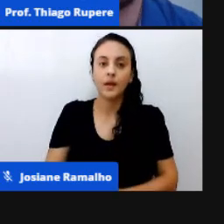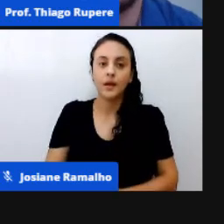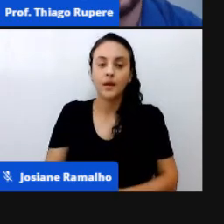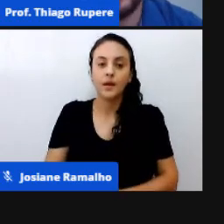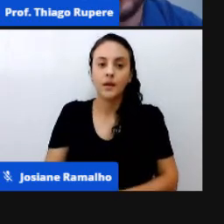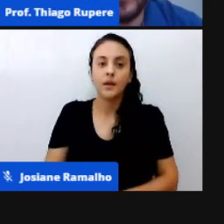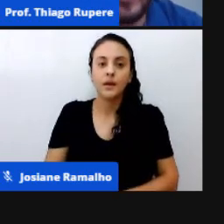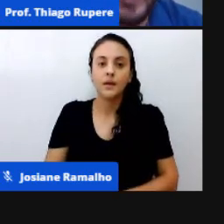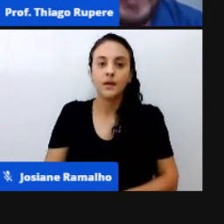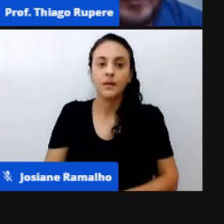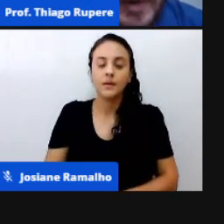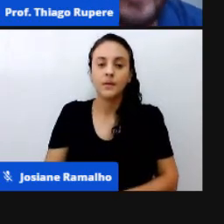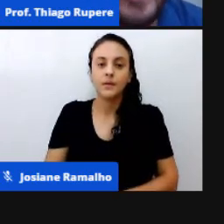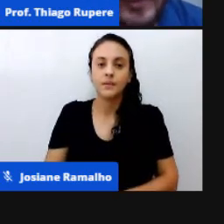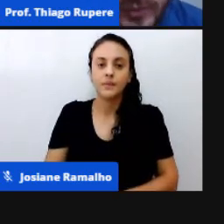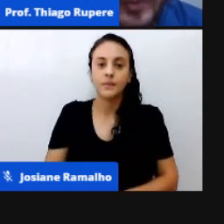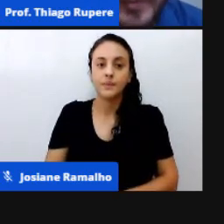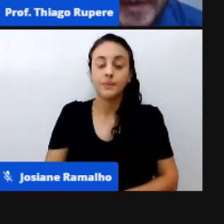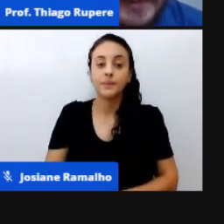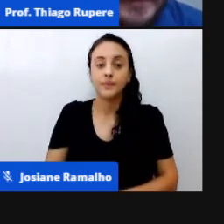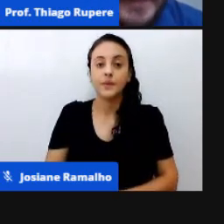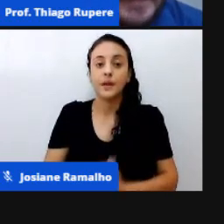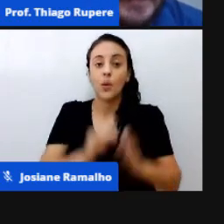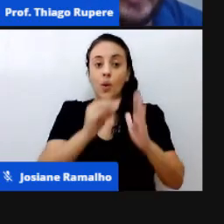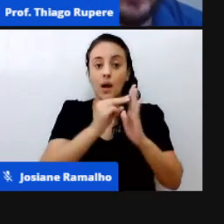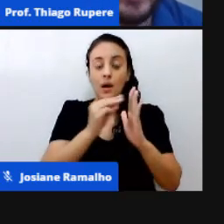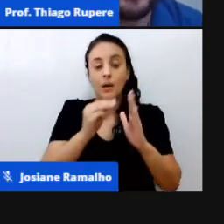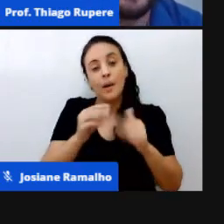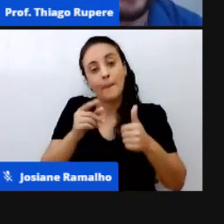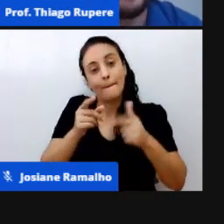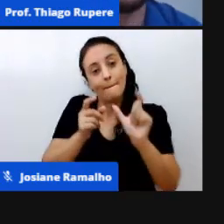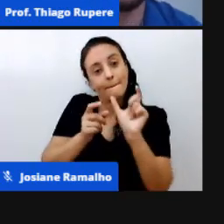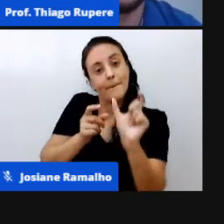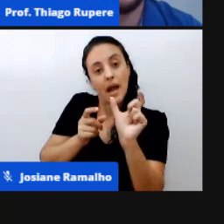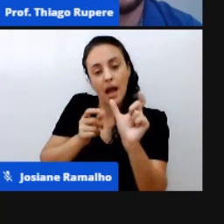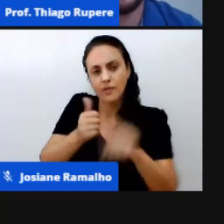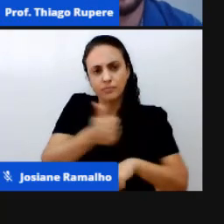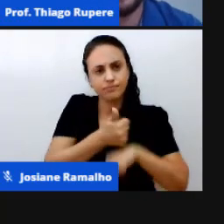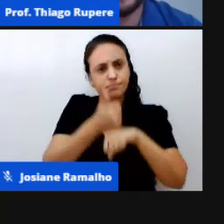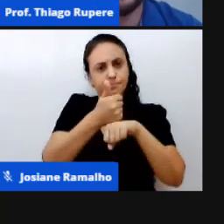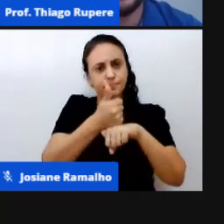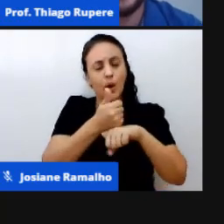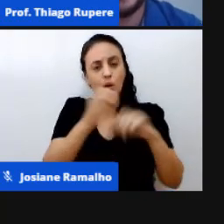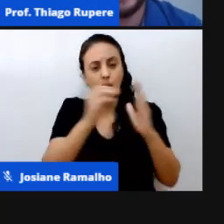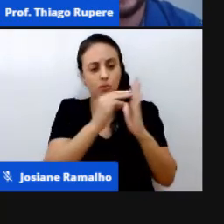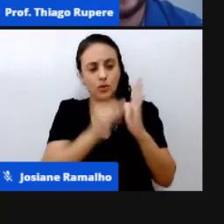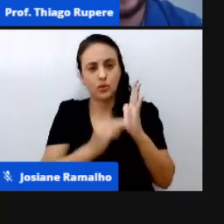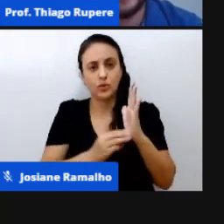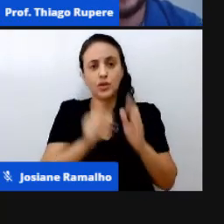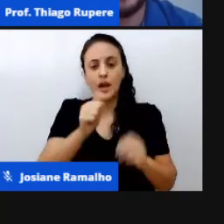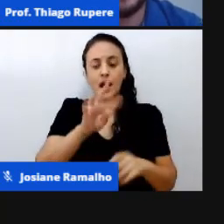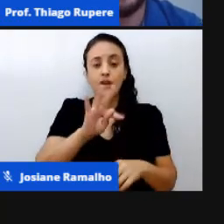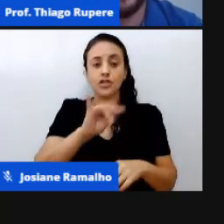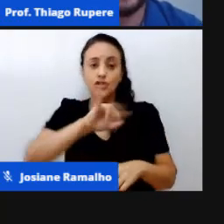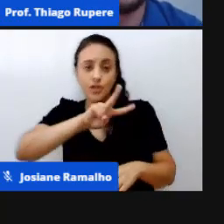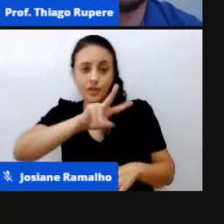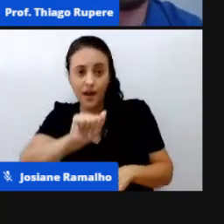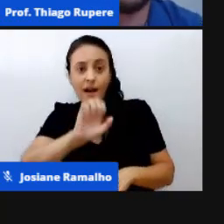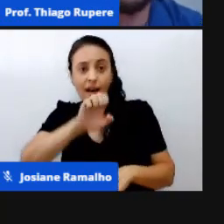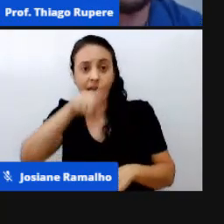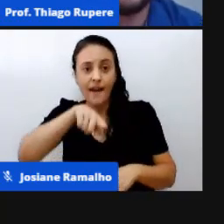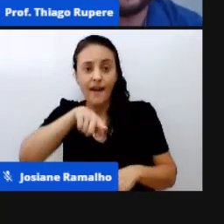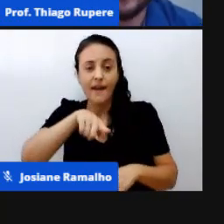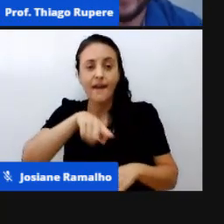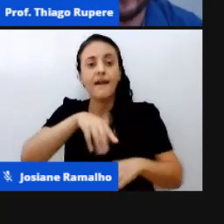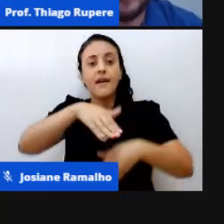são, no caso, é a autonomia. Então, o aluno passa a ter essa autonomia e voltada